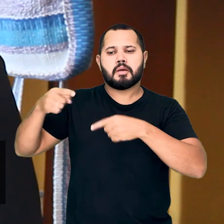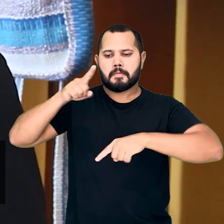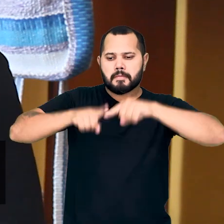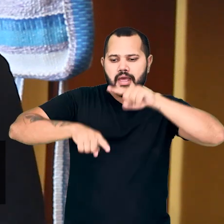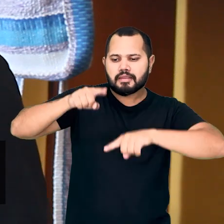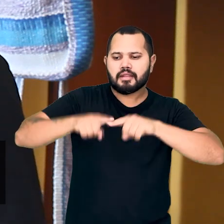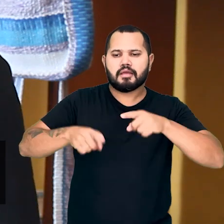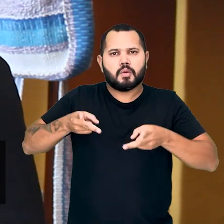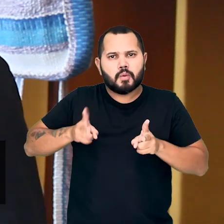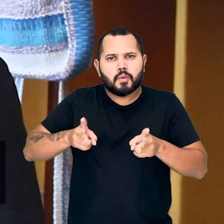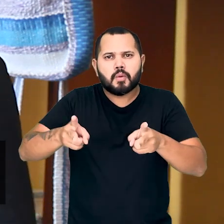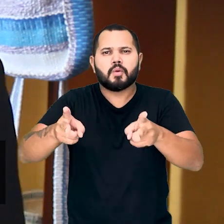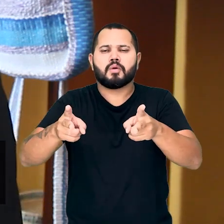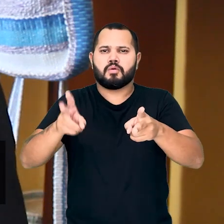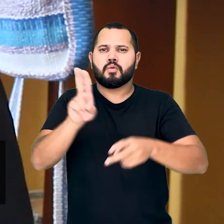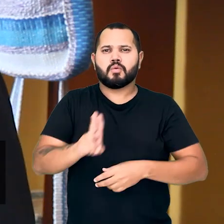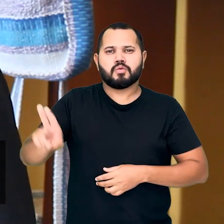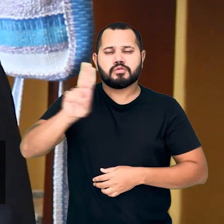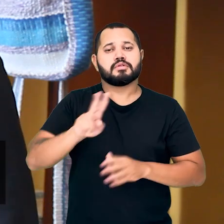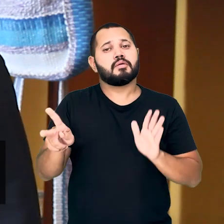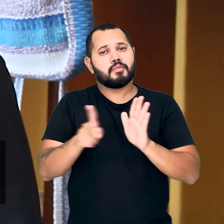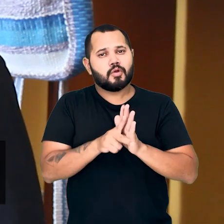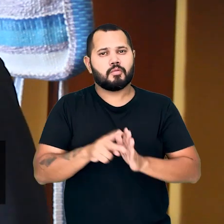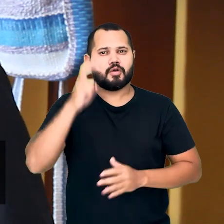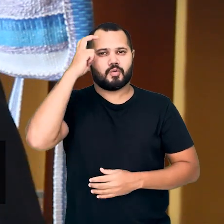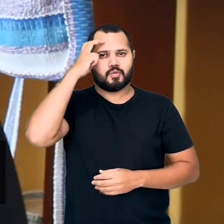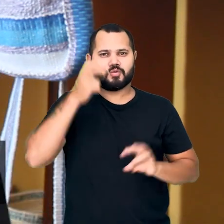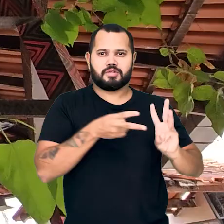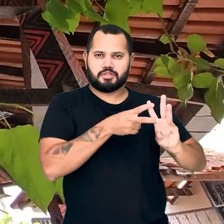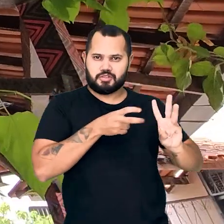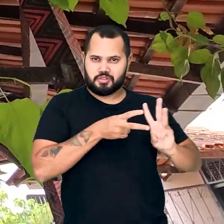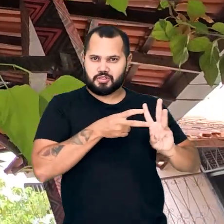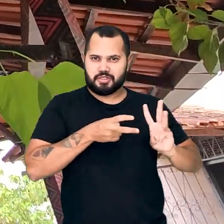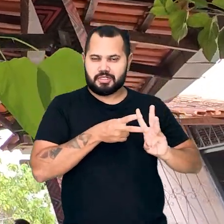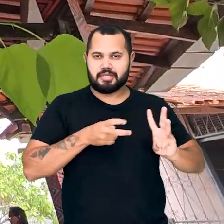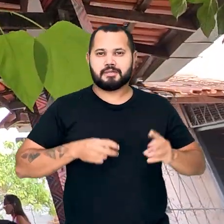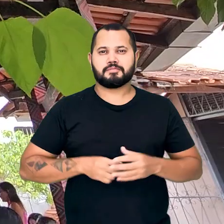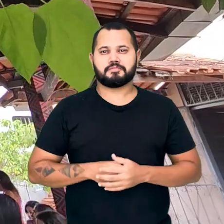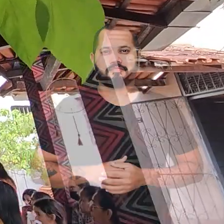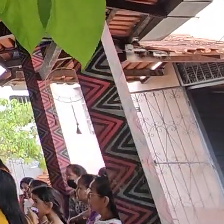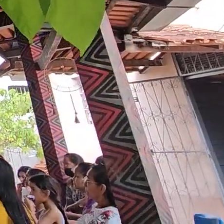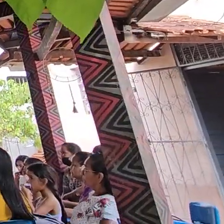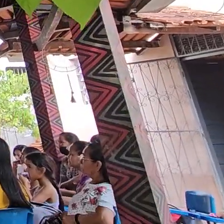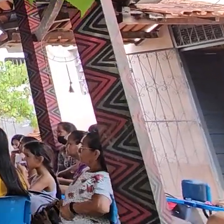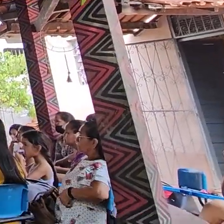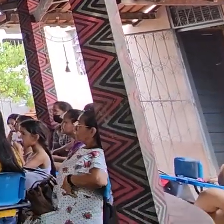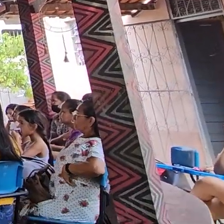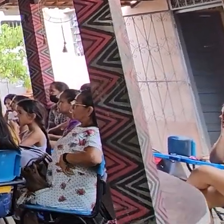e preservação de material e imaterial da cultura indígena.